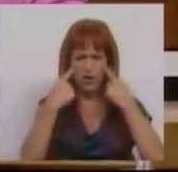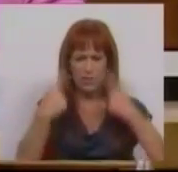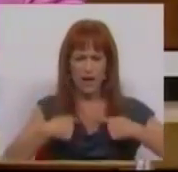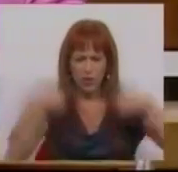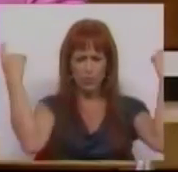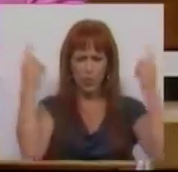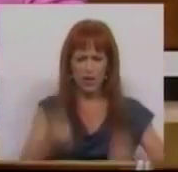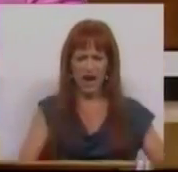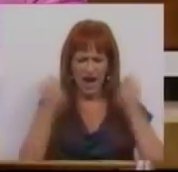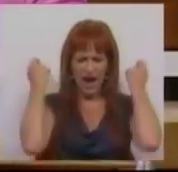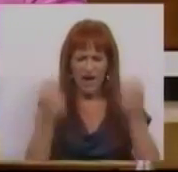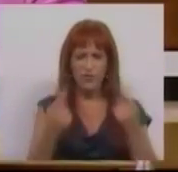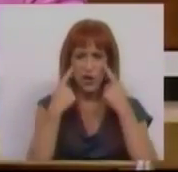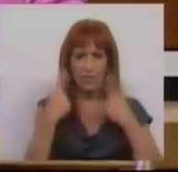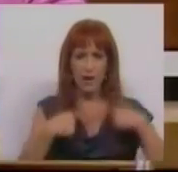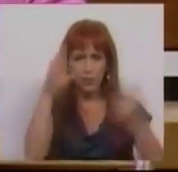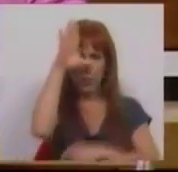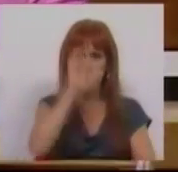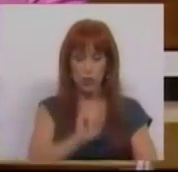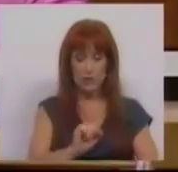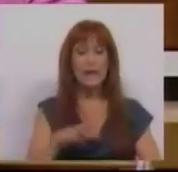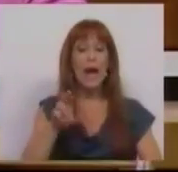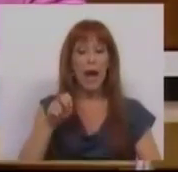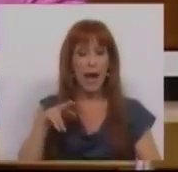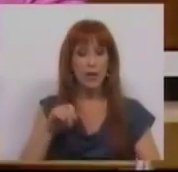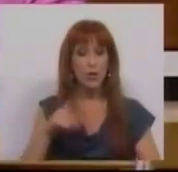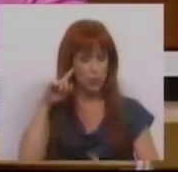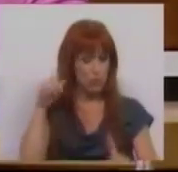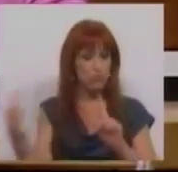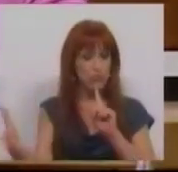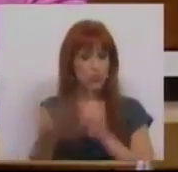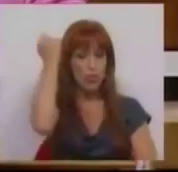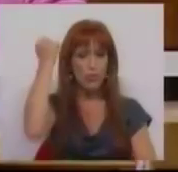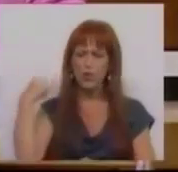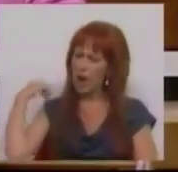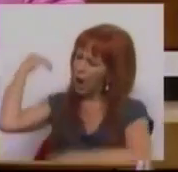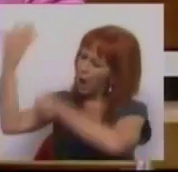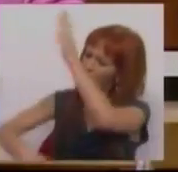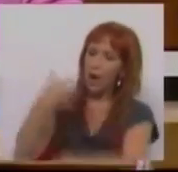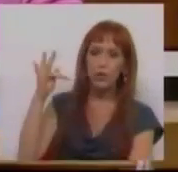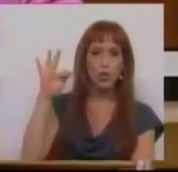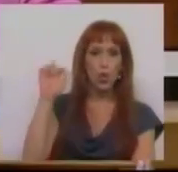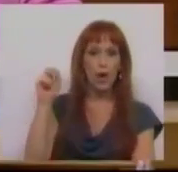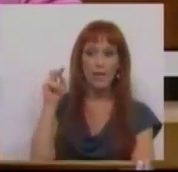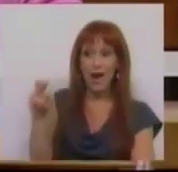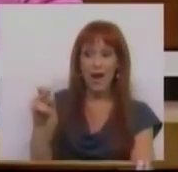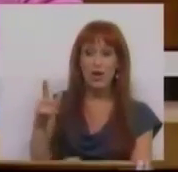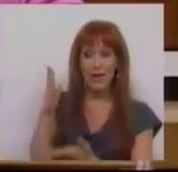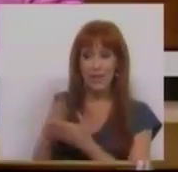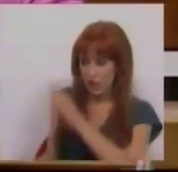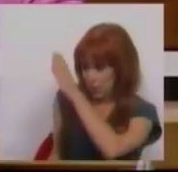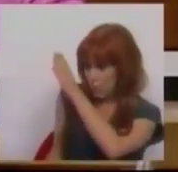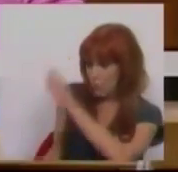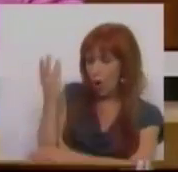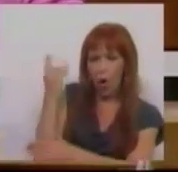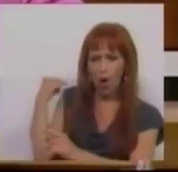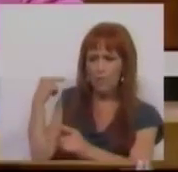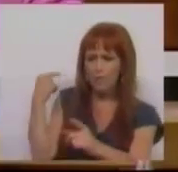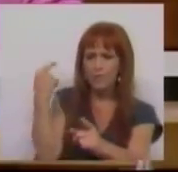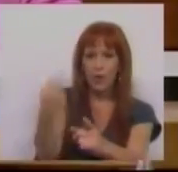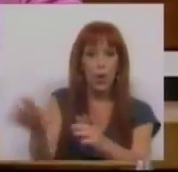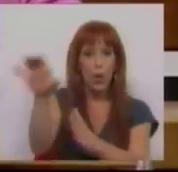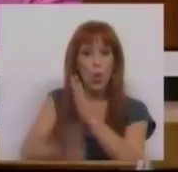público. Investimento público. O SNS alcançou, ao longo das 4 décadas desde a sua fundação,